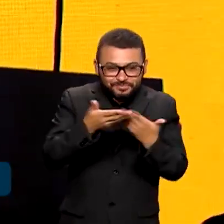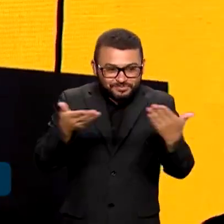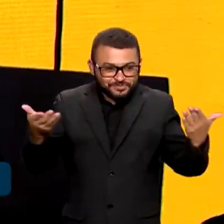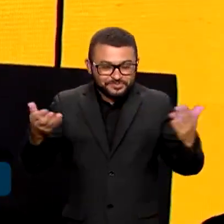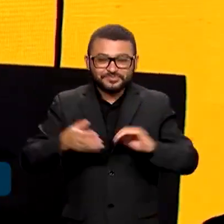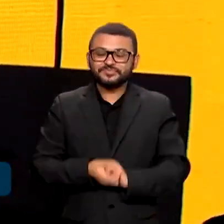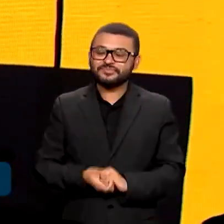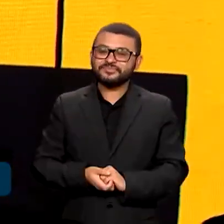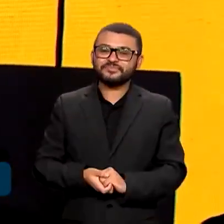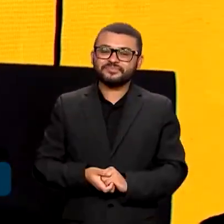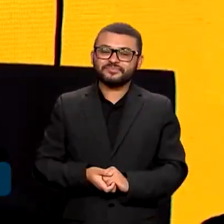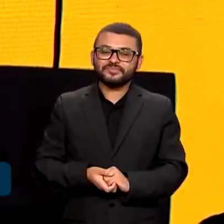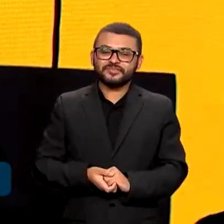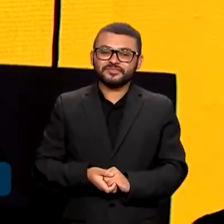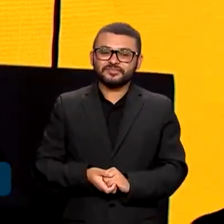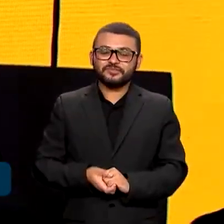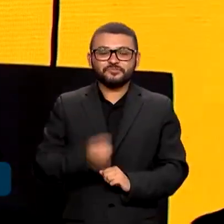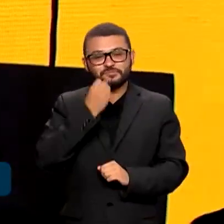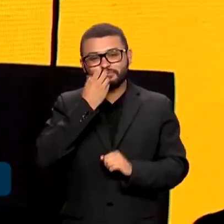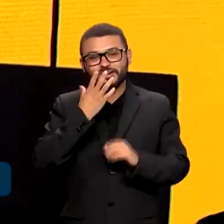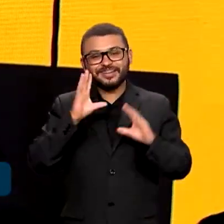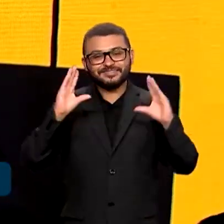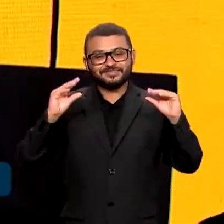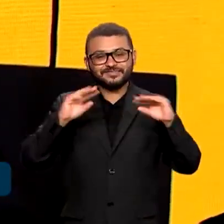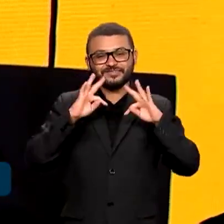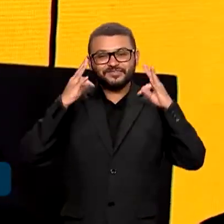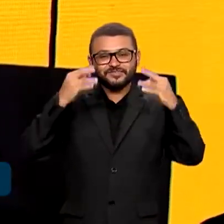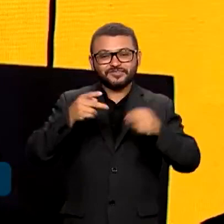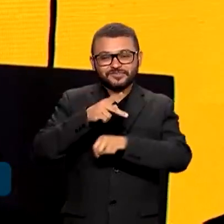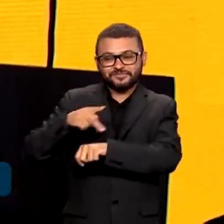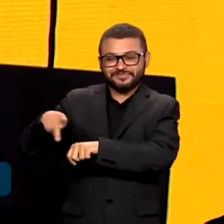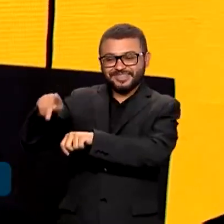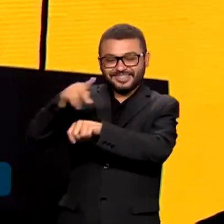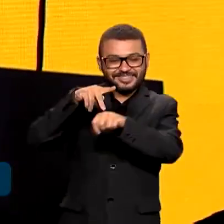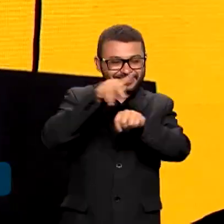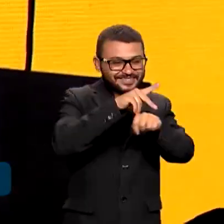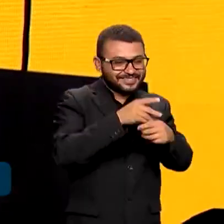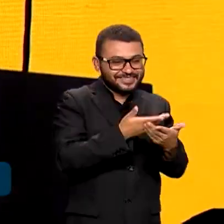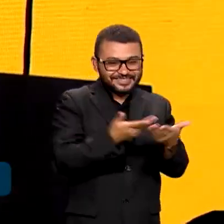Boa noite, os países